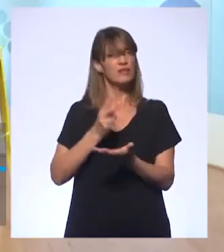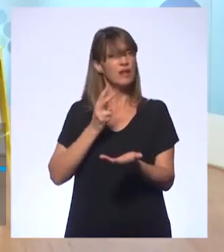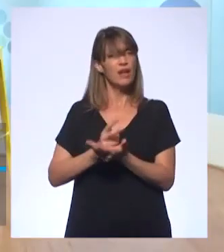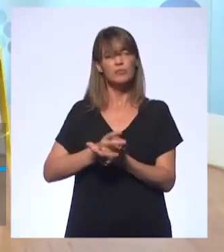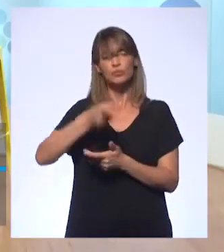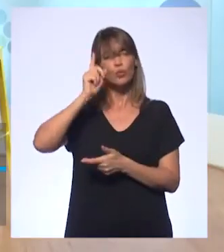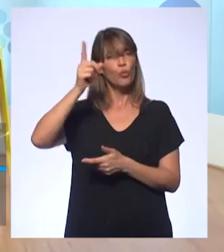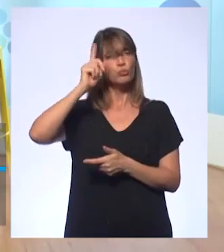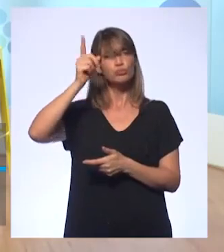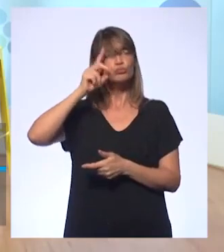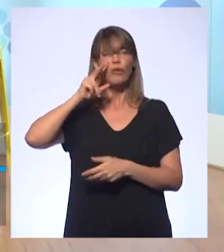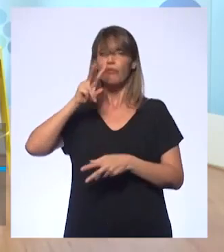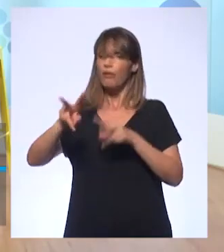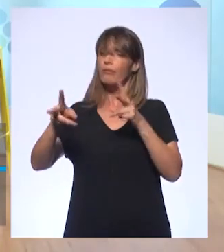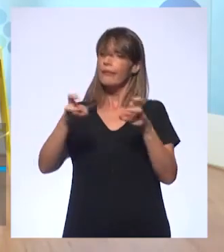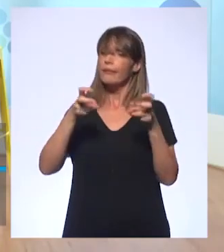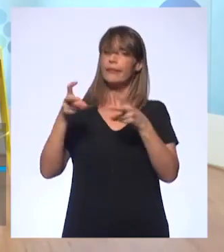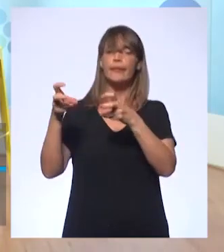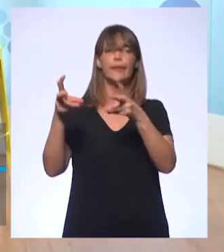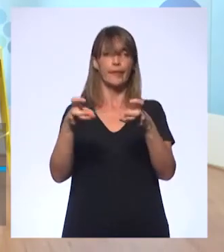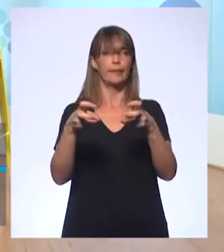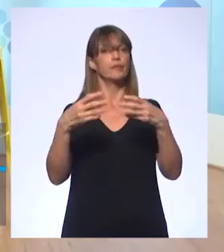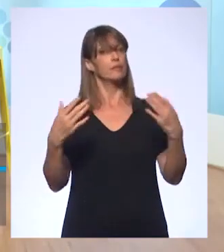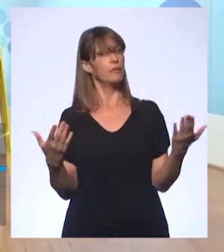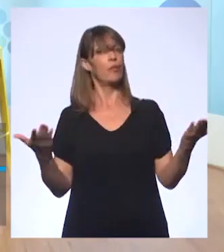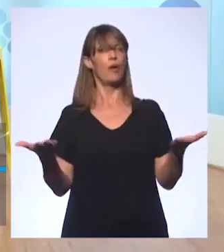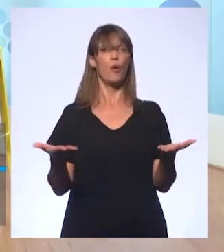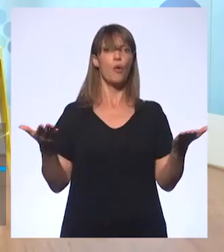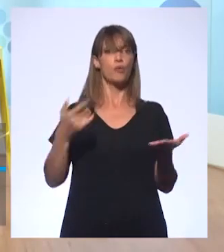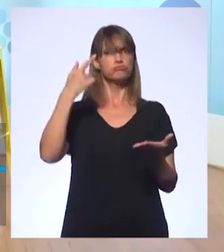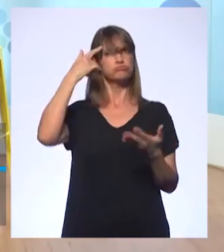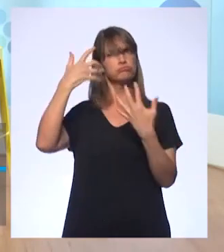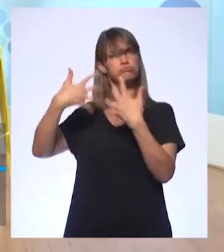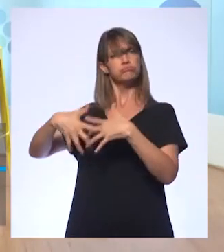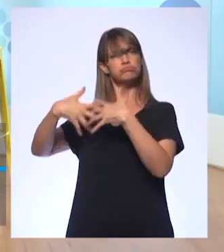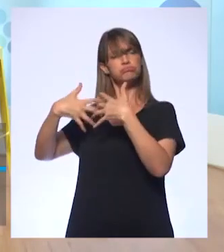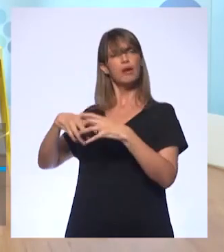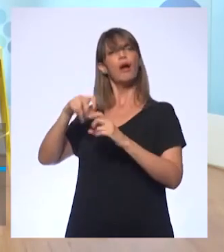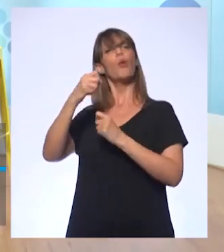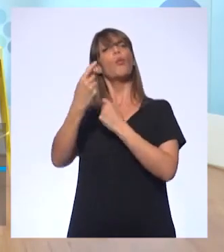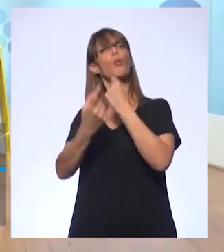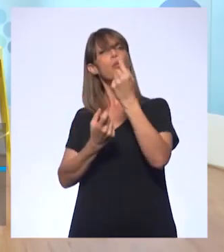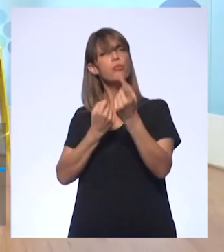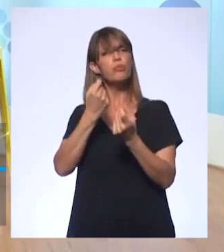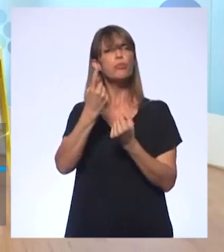né, que nós vamos agora refletir um pouco algumas questões que nós temos